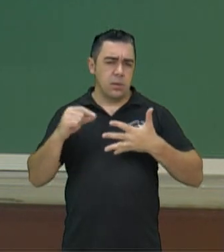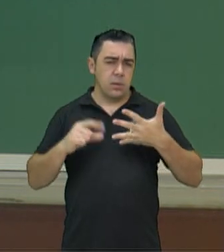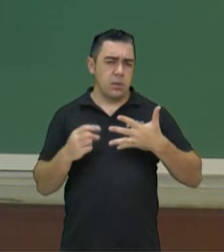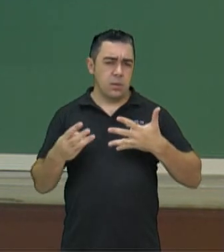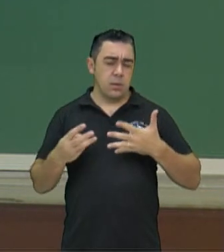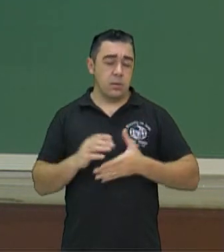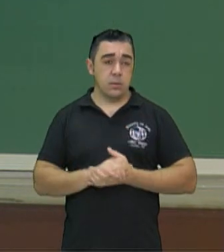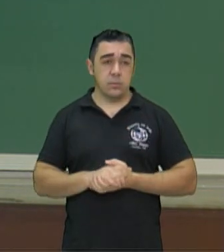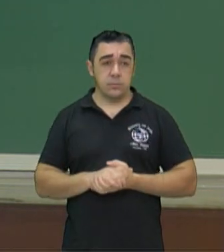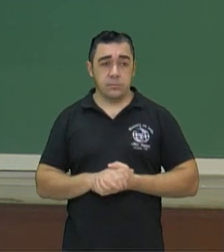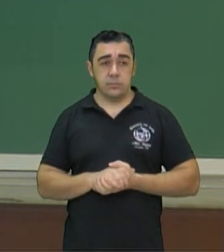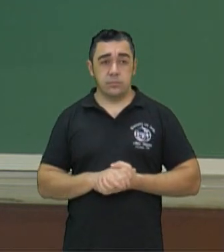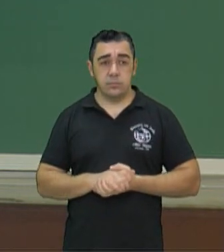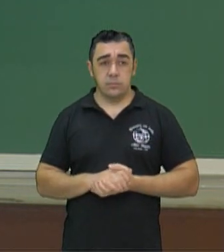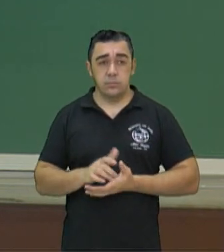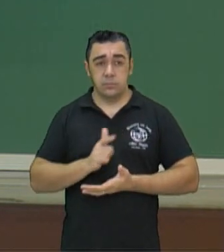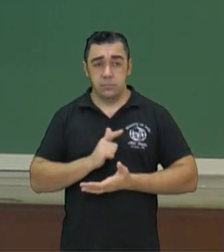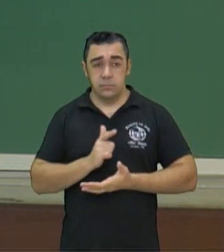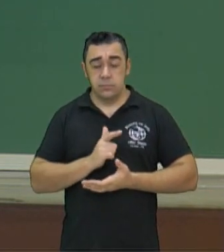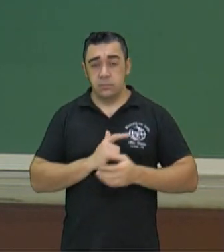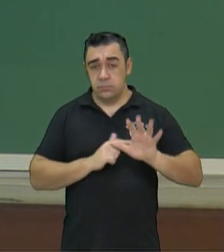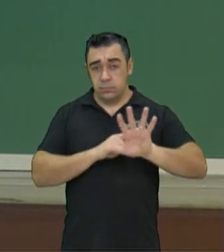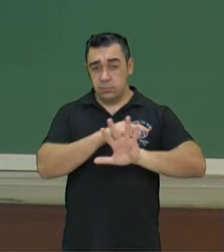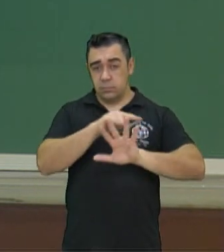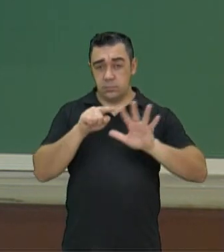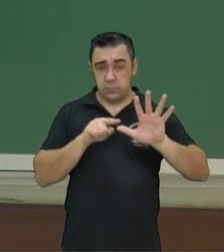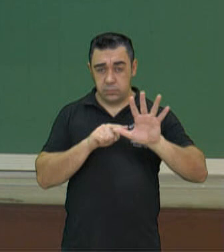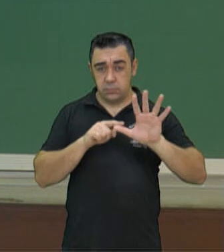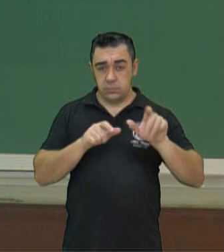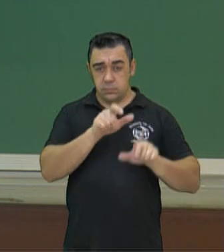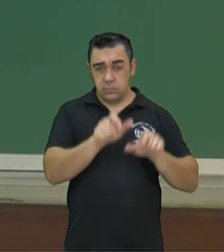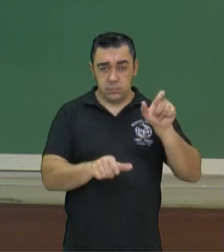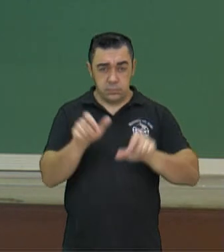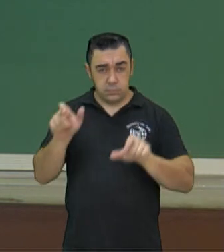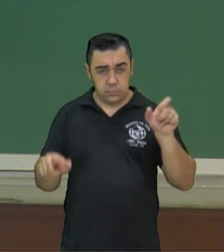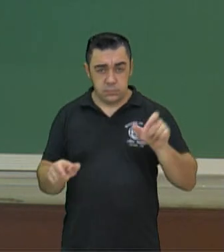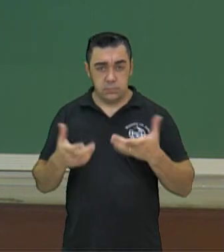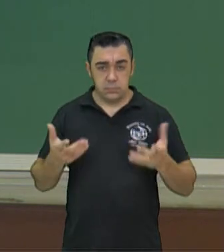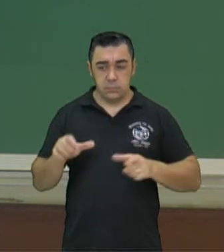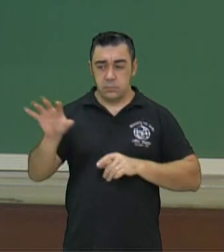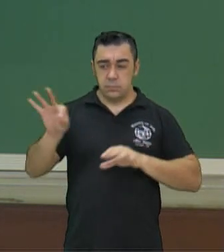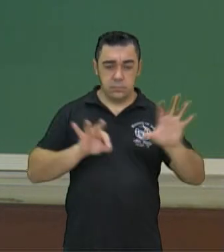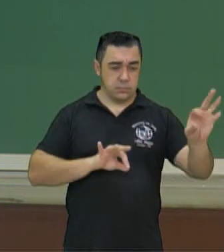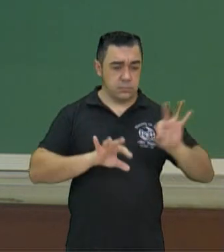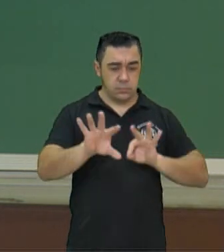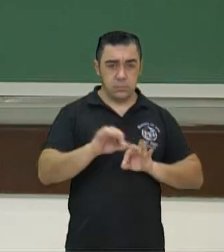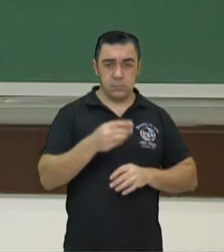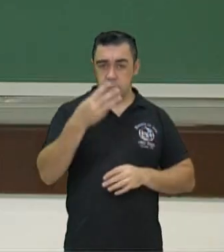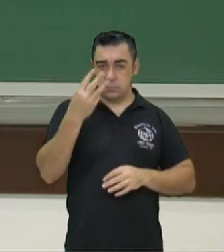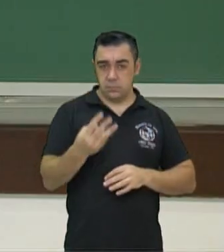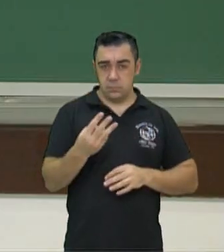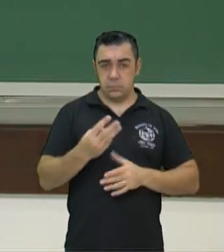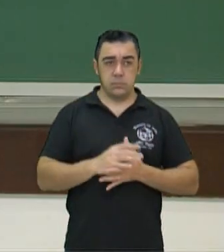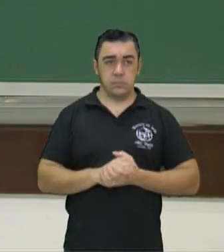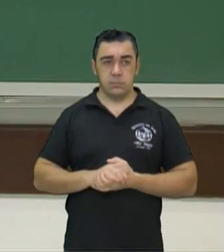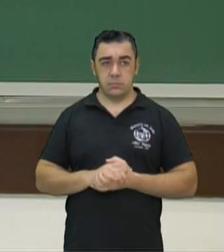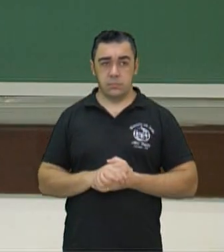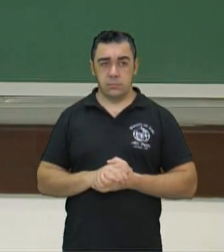ó. Eu tenho 5 pessoas e eu quero distribuí-las